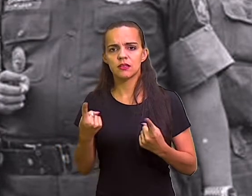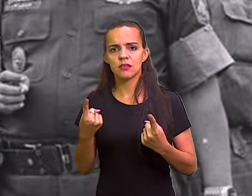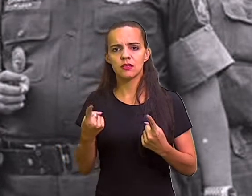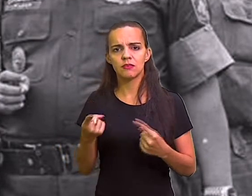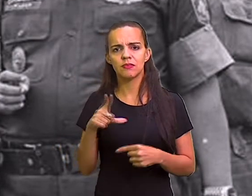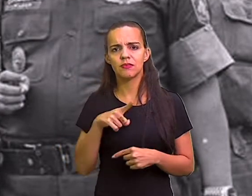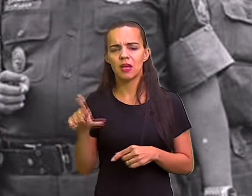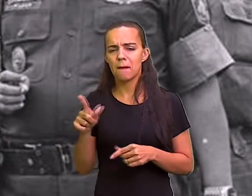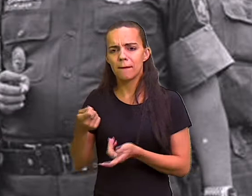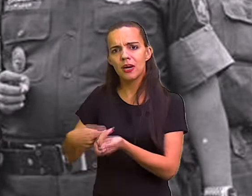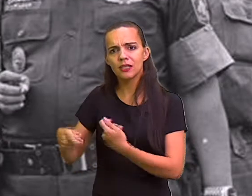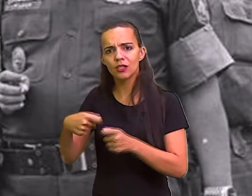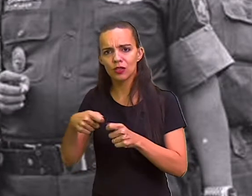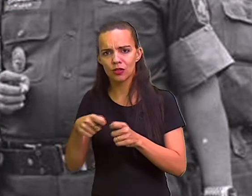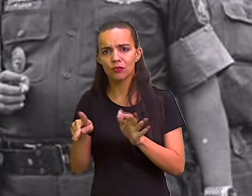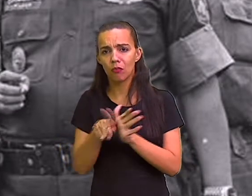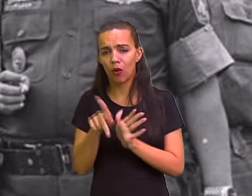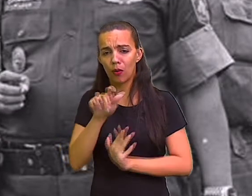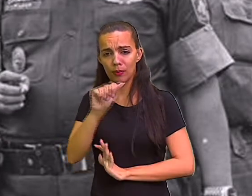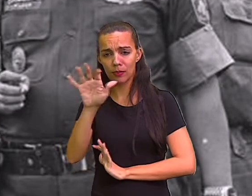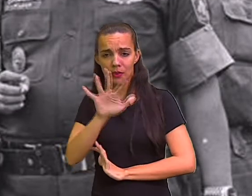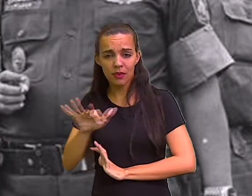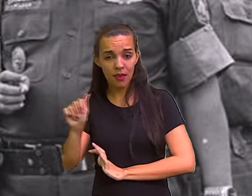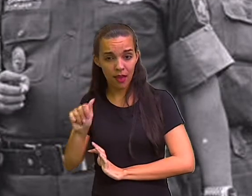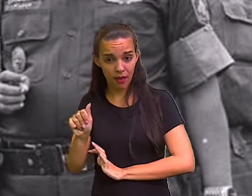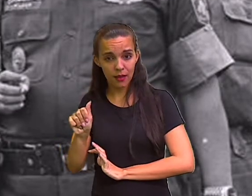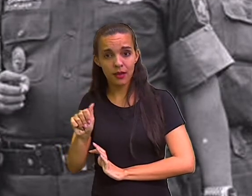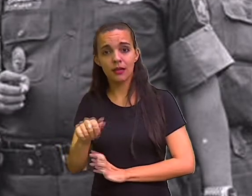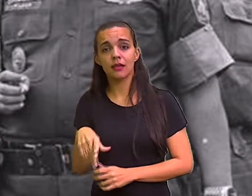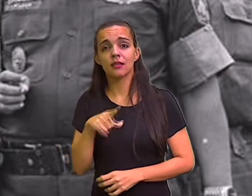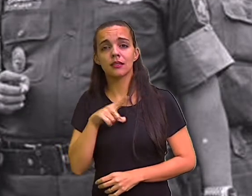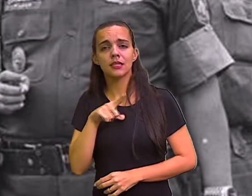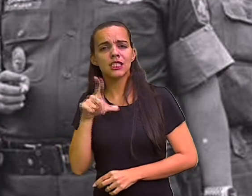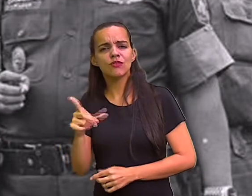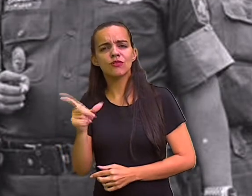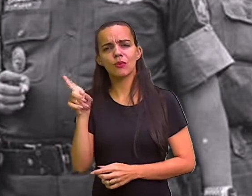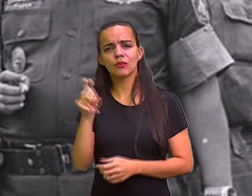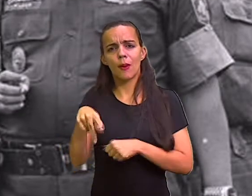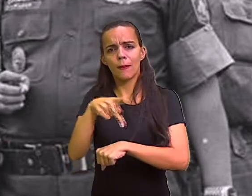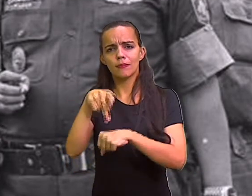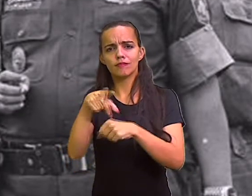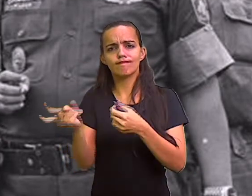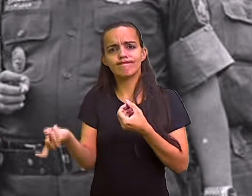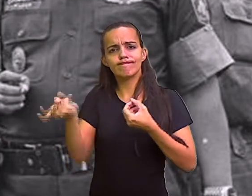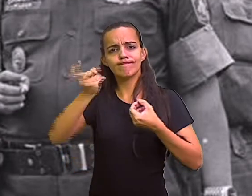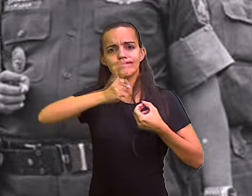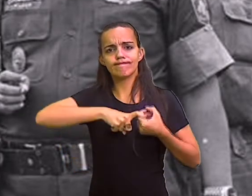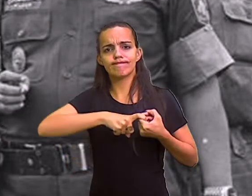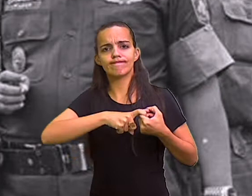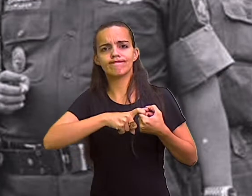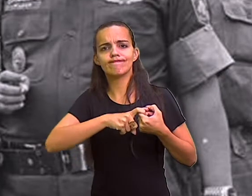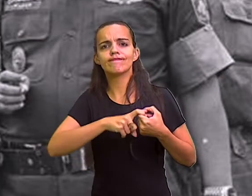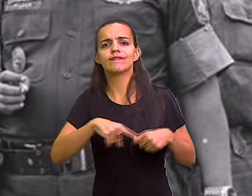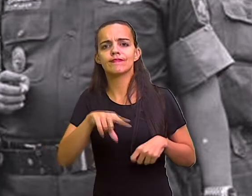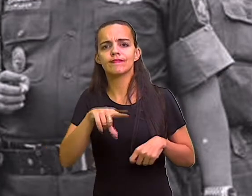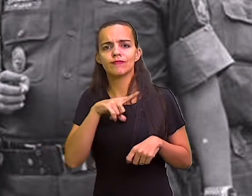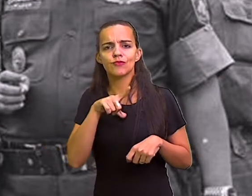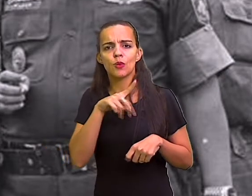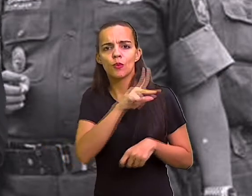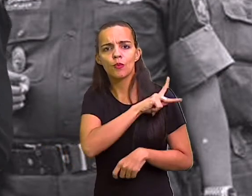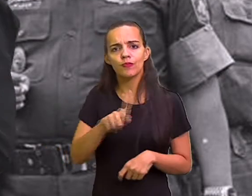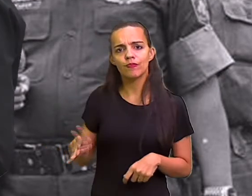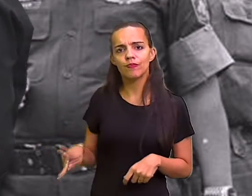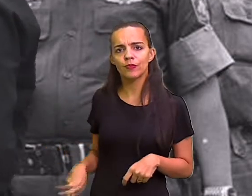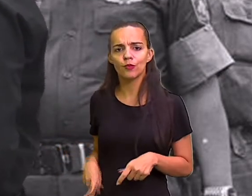crise econômica asiática de 1997, o país voltou à rebelião e o presidente